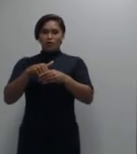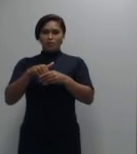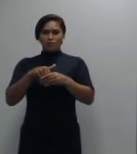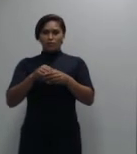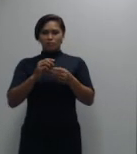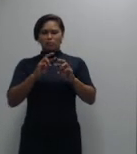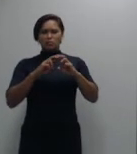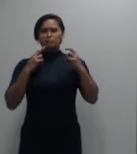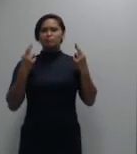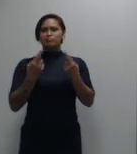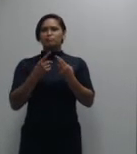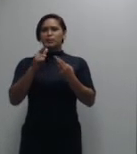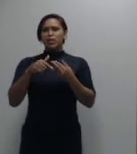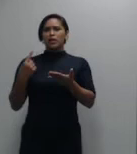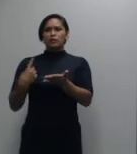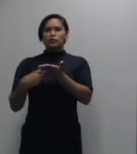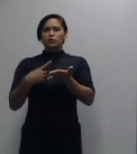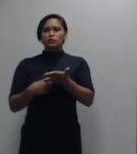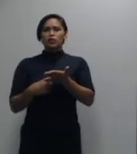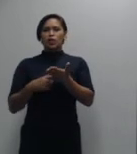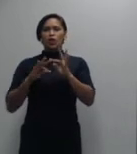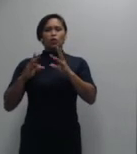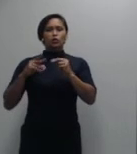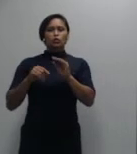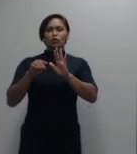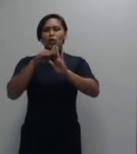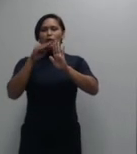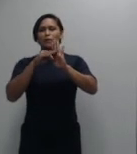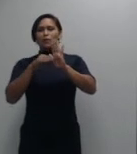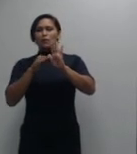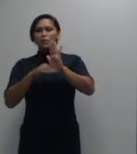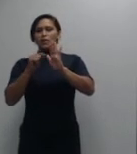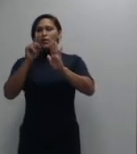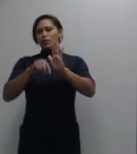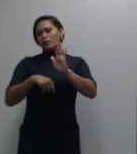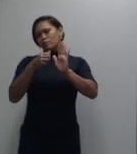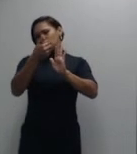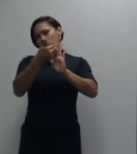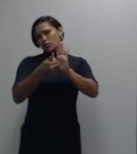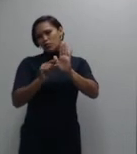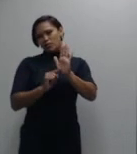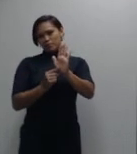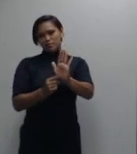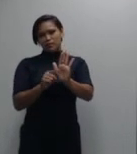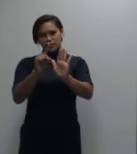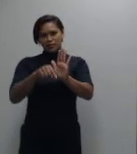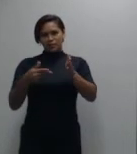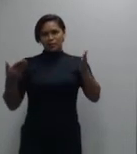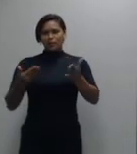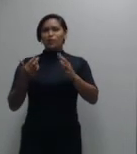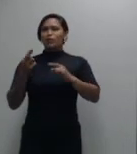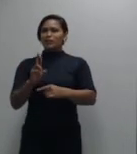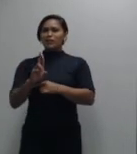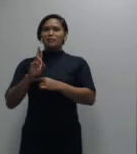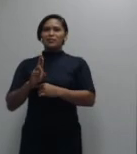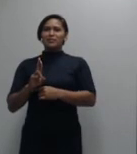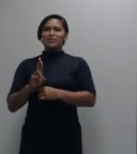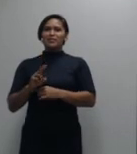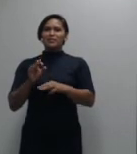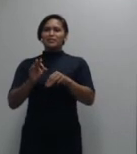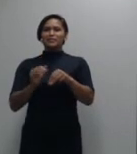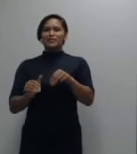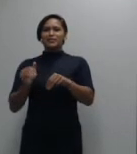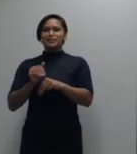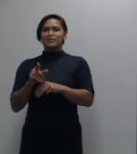pleno de acordo com todos os fundamentos que foram apresentados os alimentos mínimo São